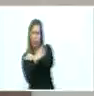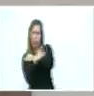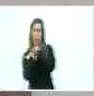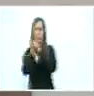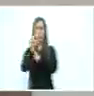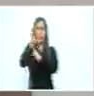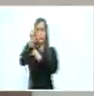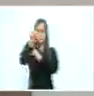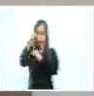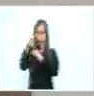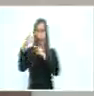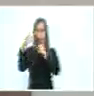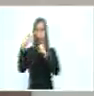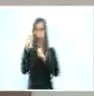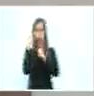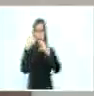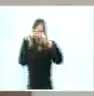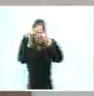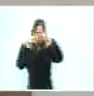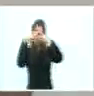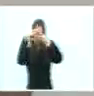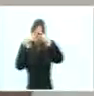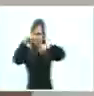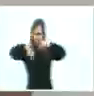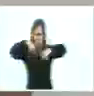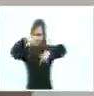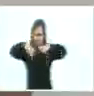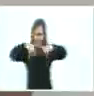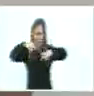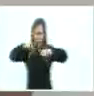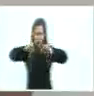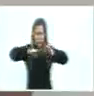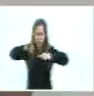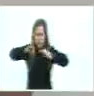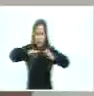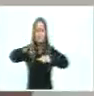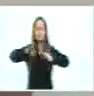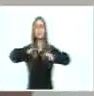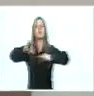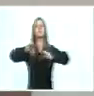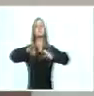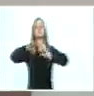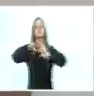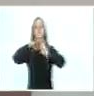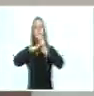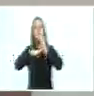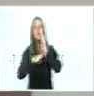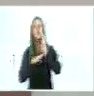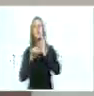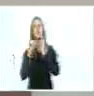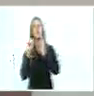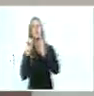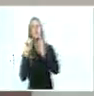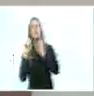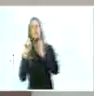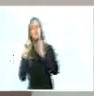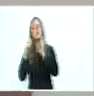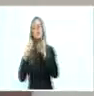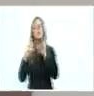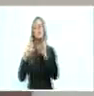onde essas duas superintendências estão trabalhando um organograma com o que seria o